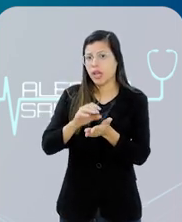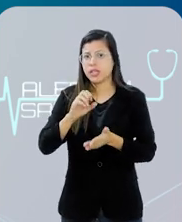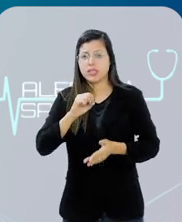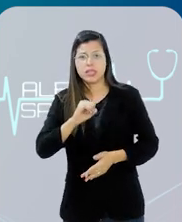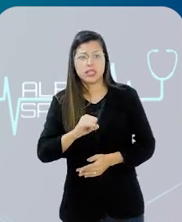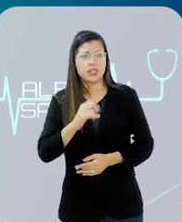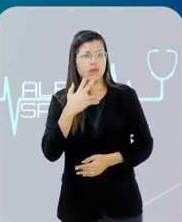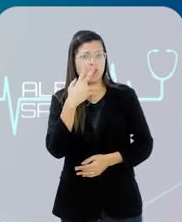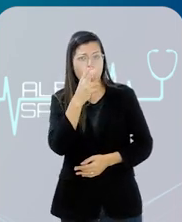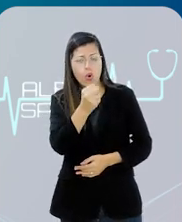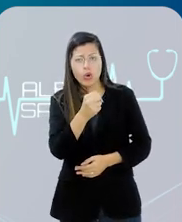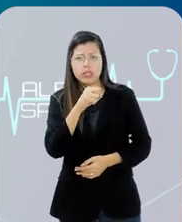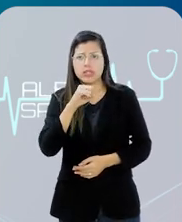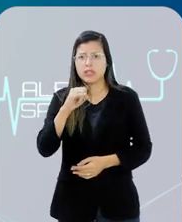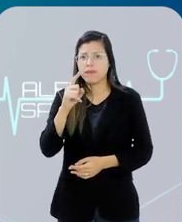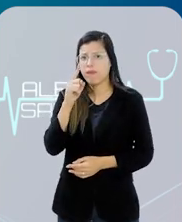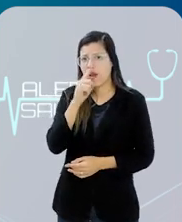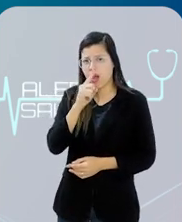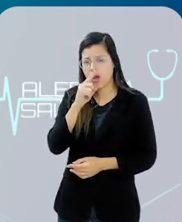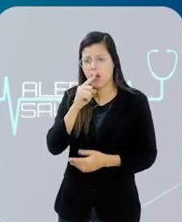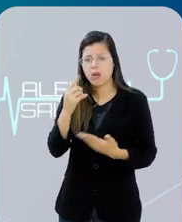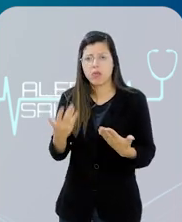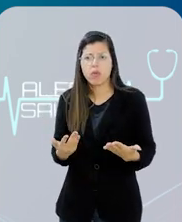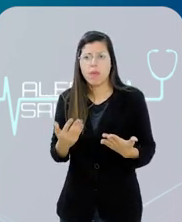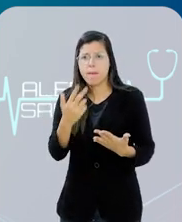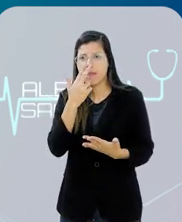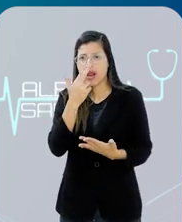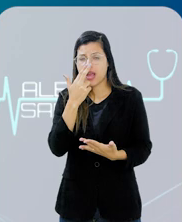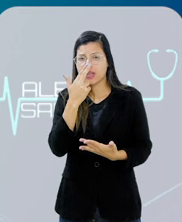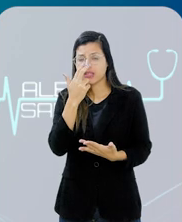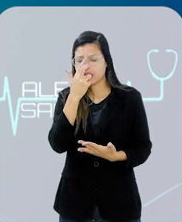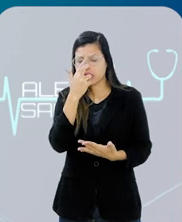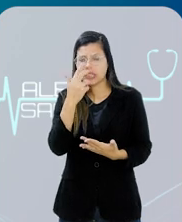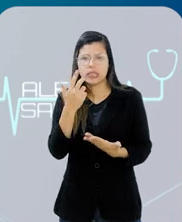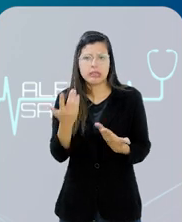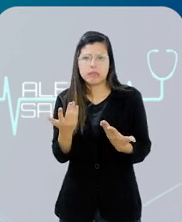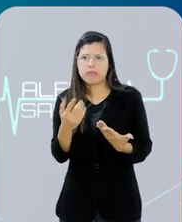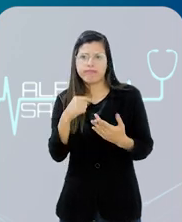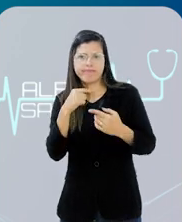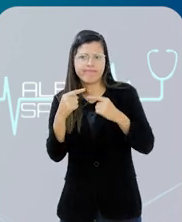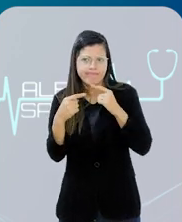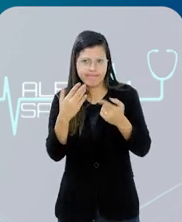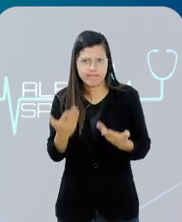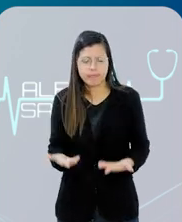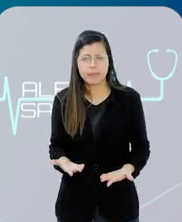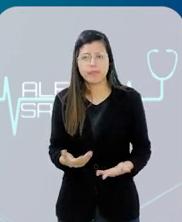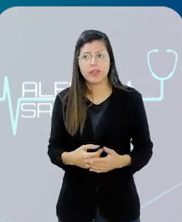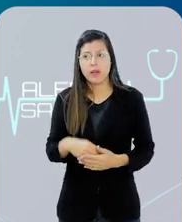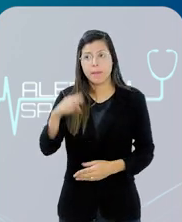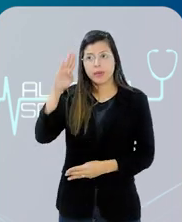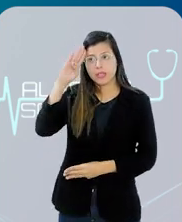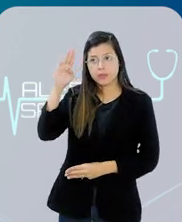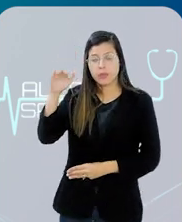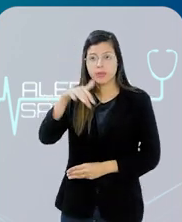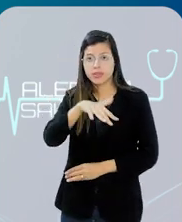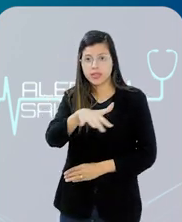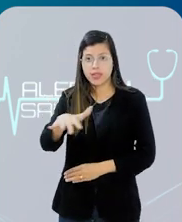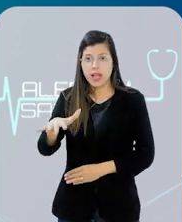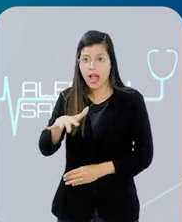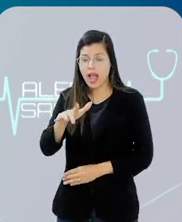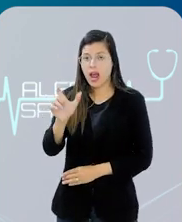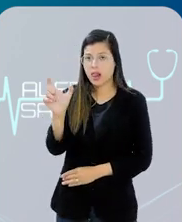ele é intenso, se ele é fraco. Então ficam nesses pontos e principalmente, né, na rede da